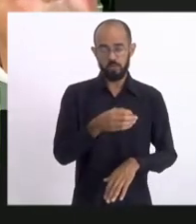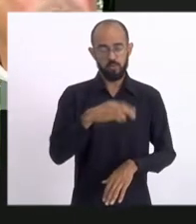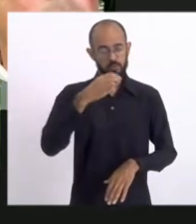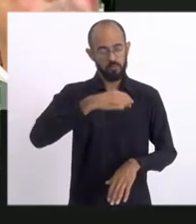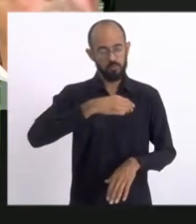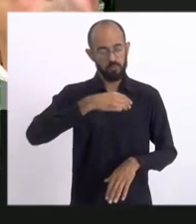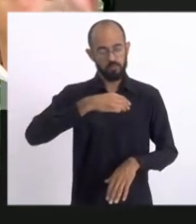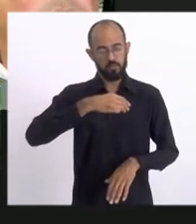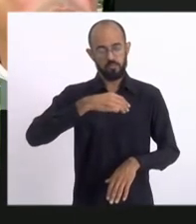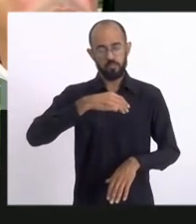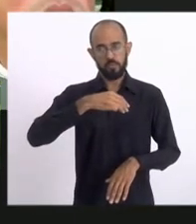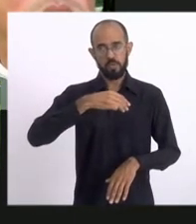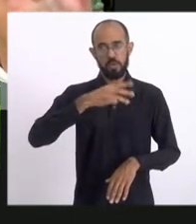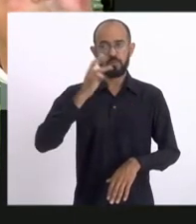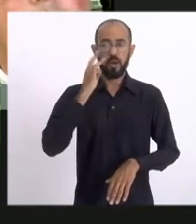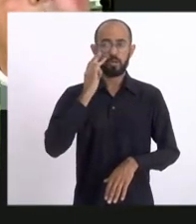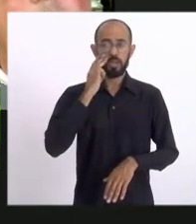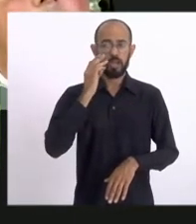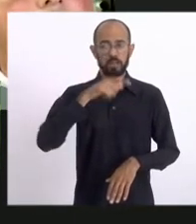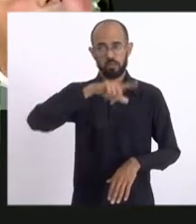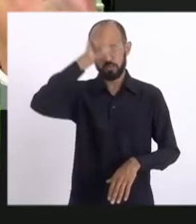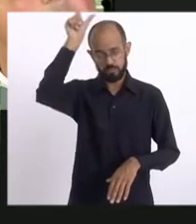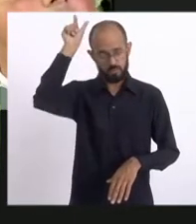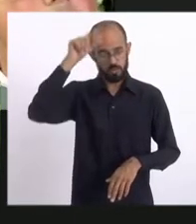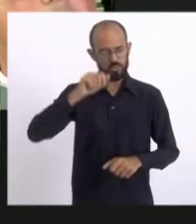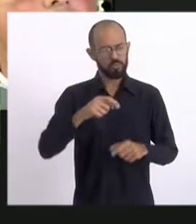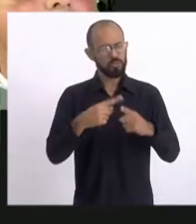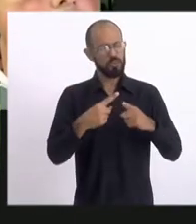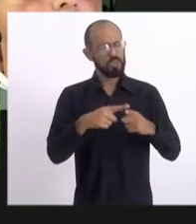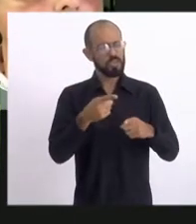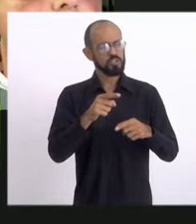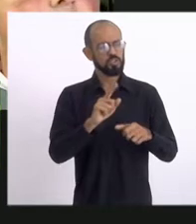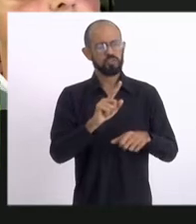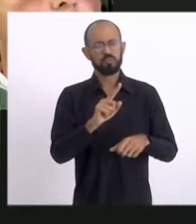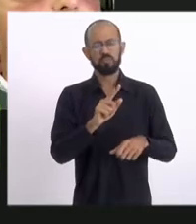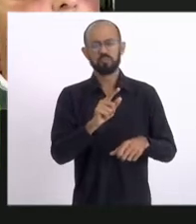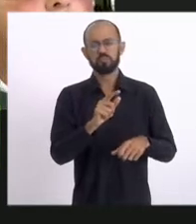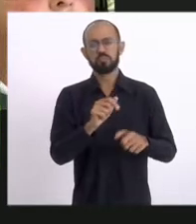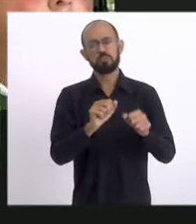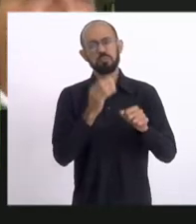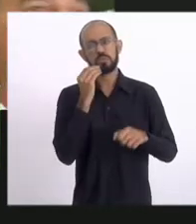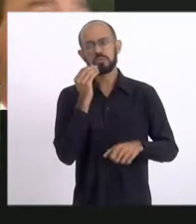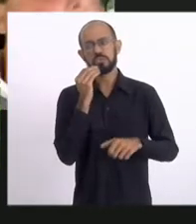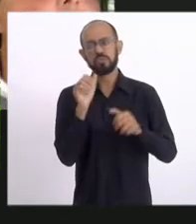uma indicação à ANS?